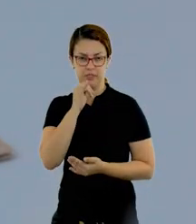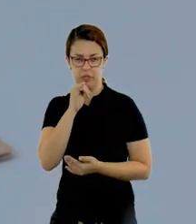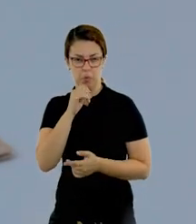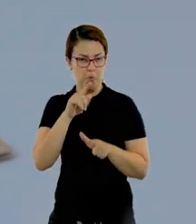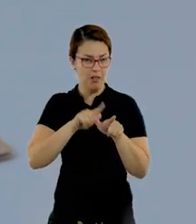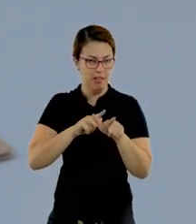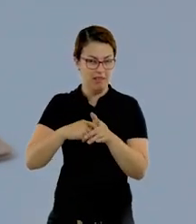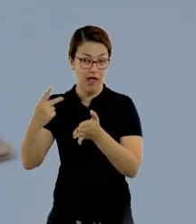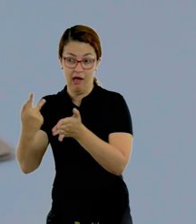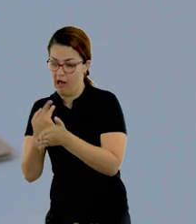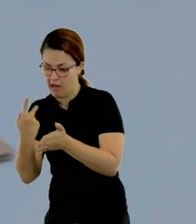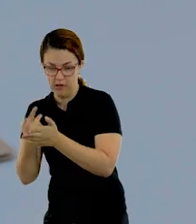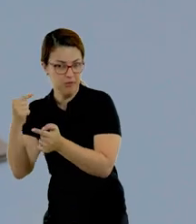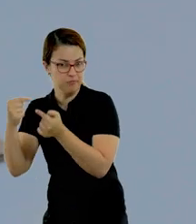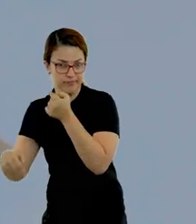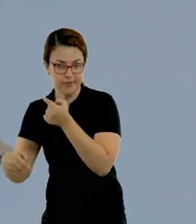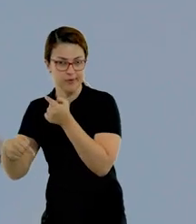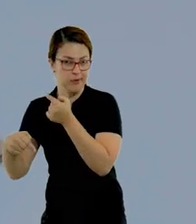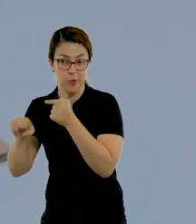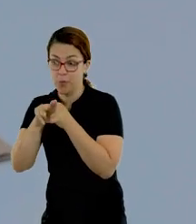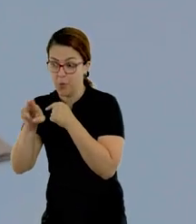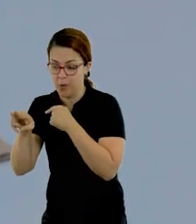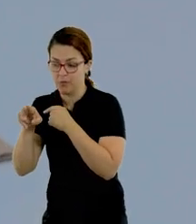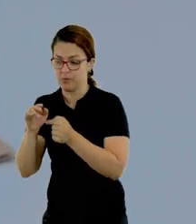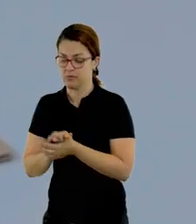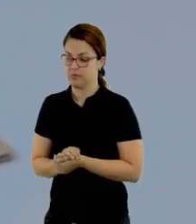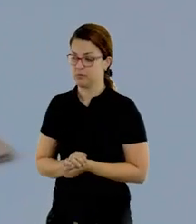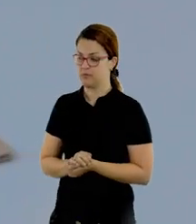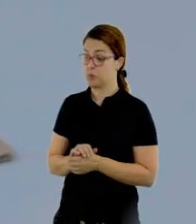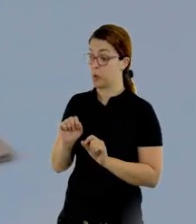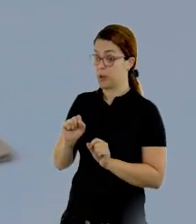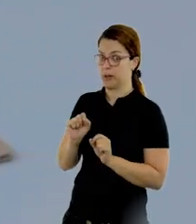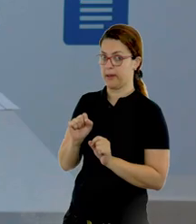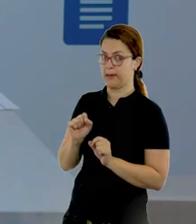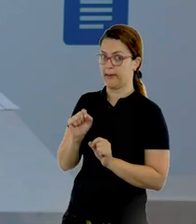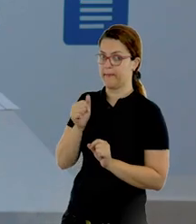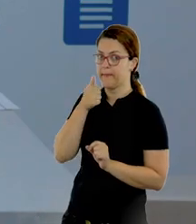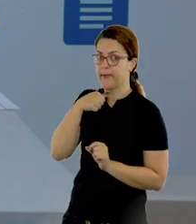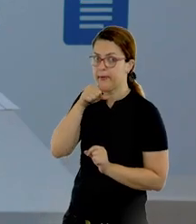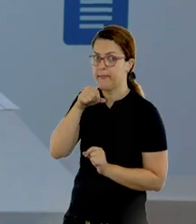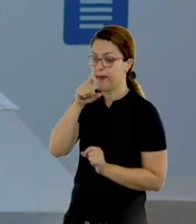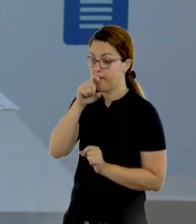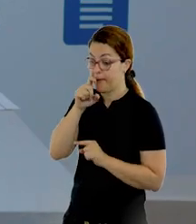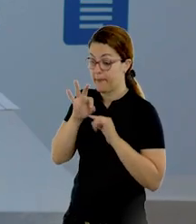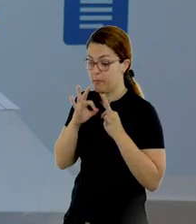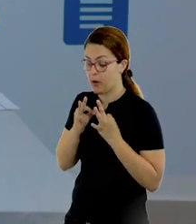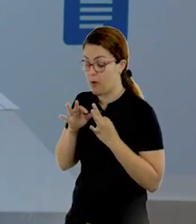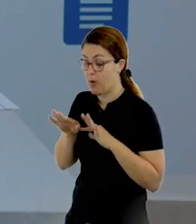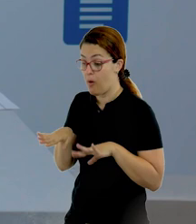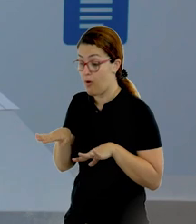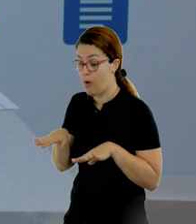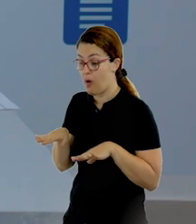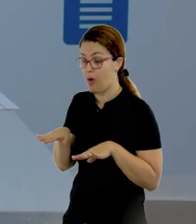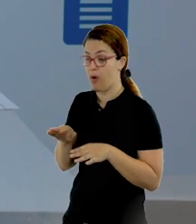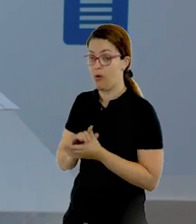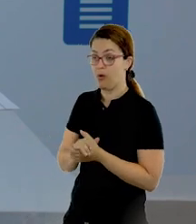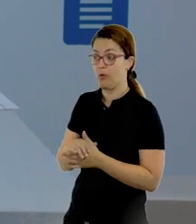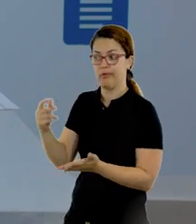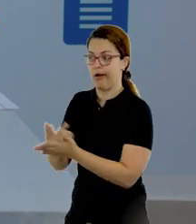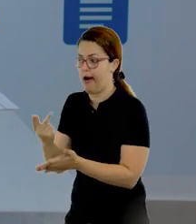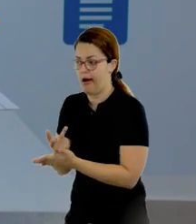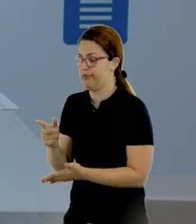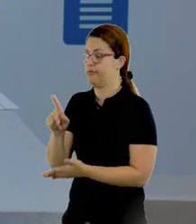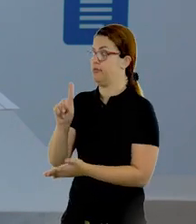uma letra que não corresponde ao nome dela, o pai não deve, nesse momento, simplesmente retirar a letra e falar que a